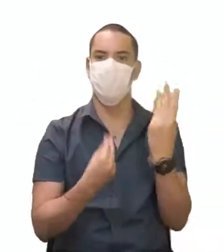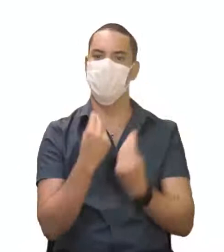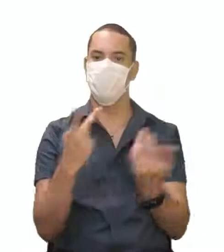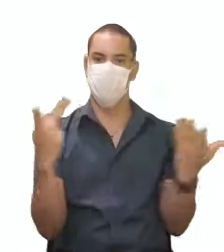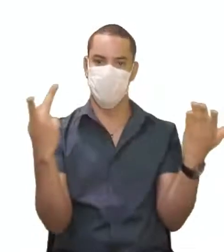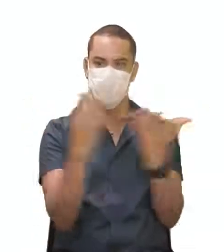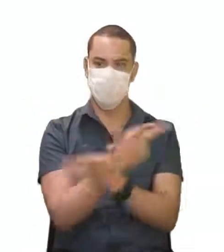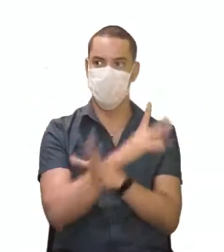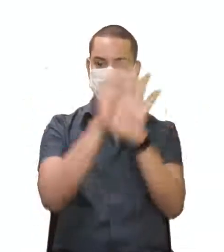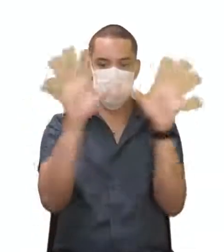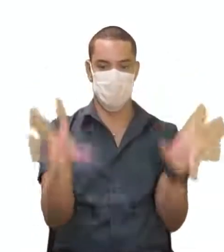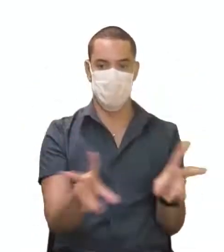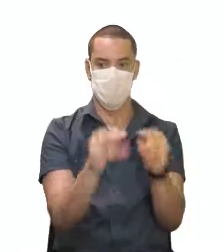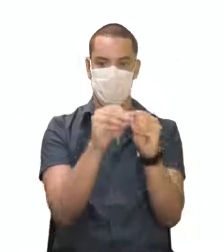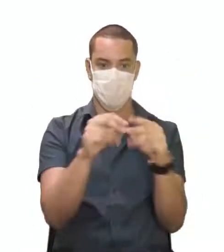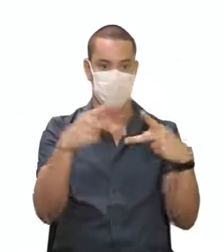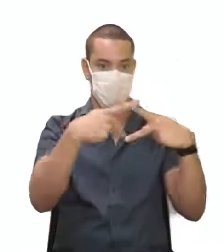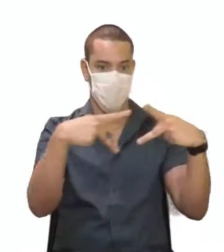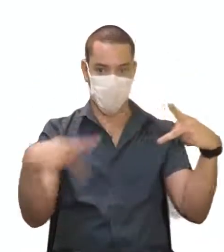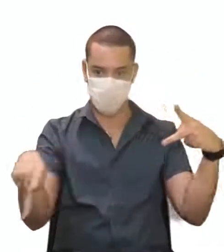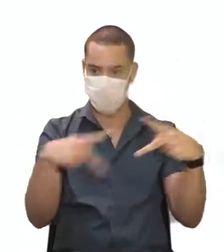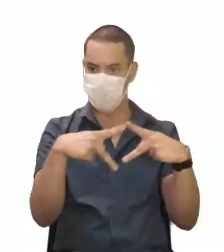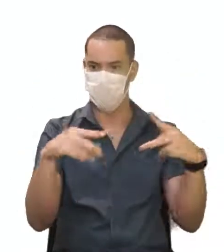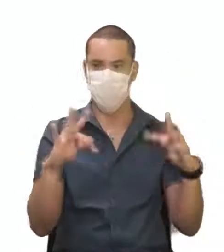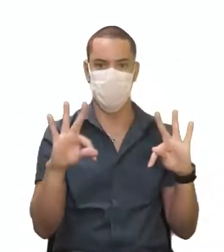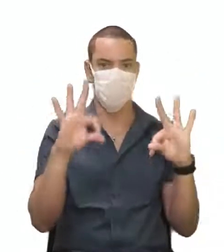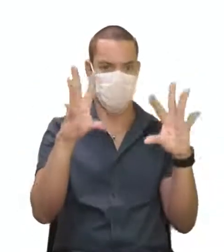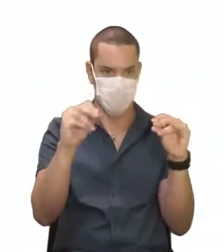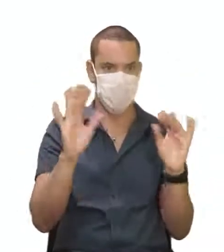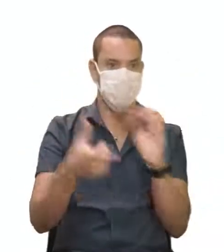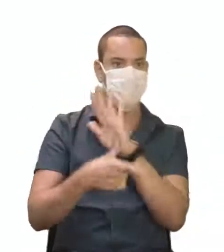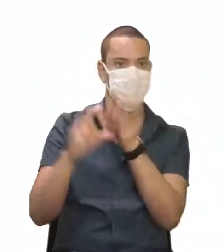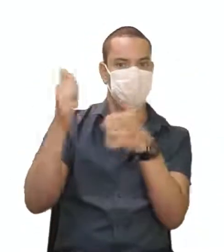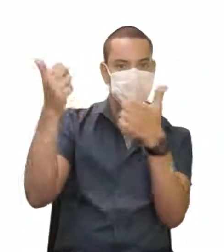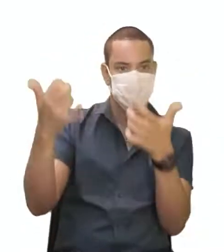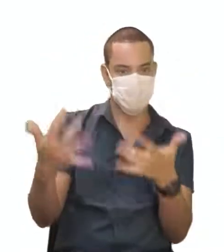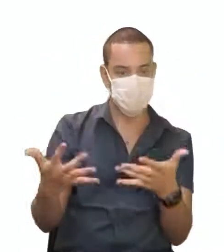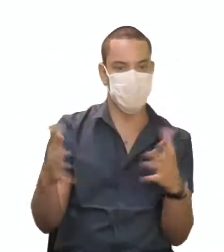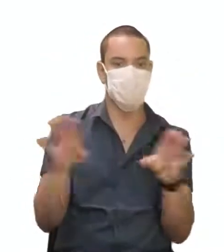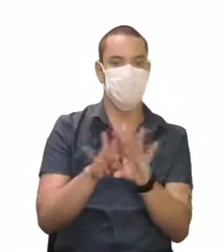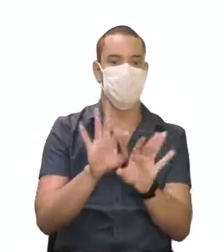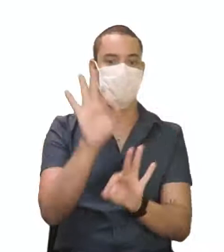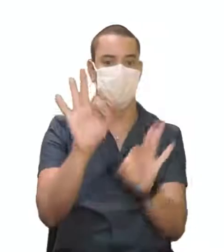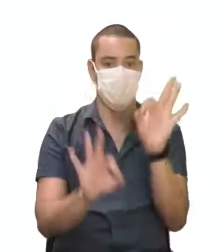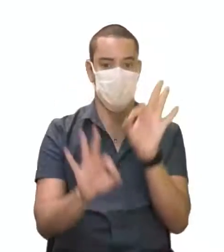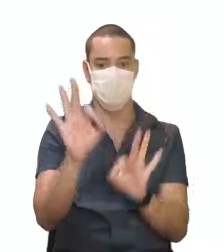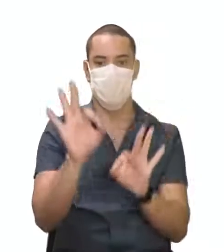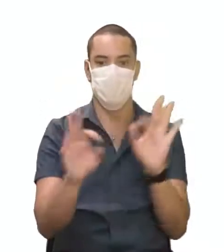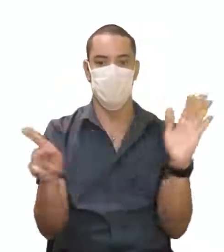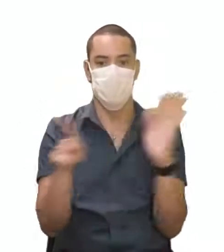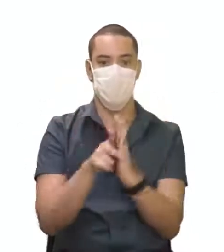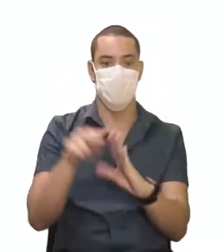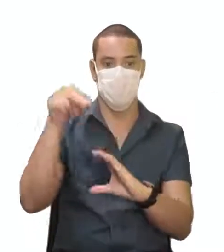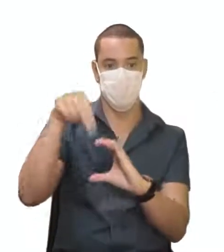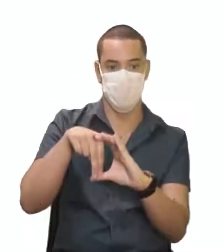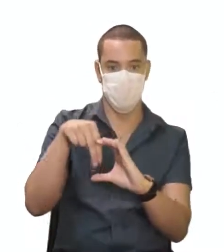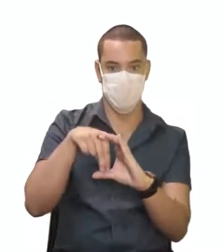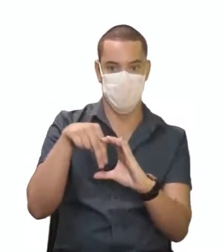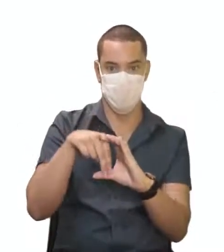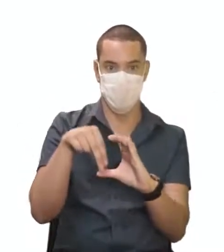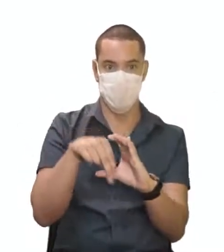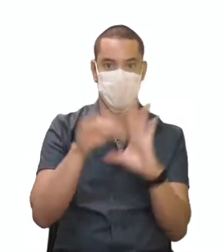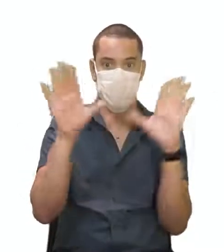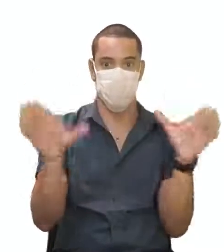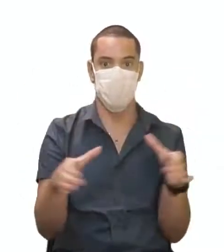ajudar lá a sintetização de proteínas. Ok. Ocorre uma organização em torno do núcleo em